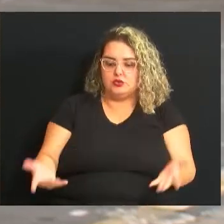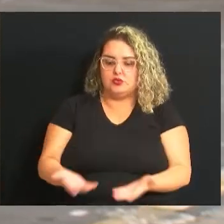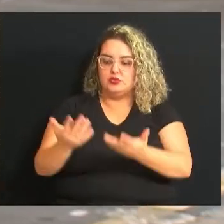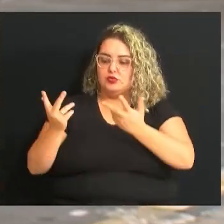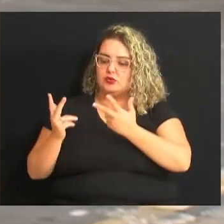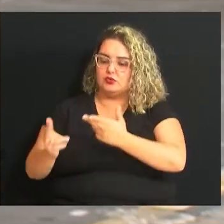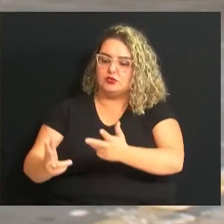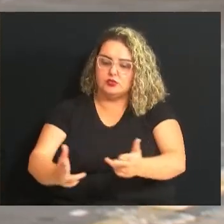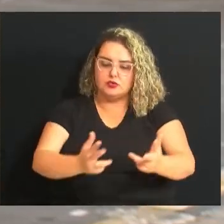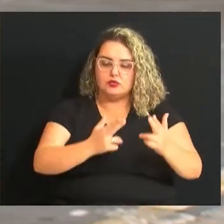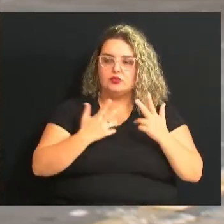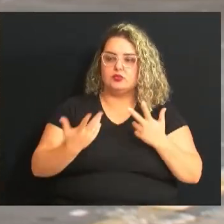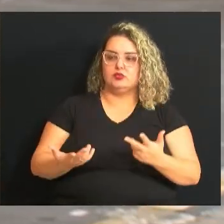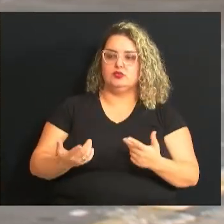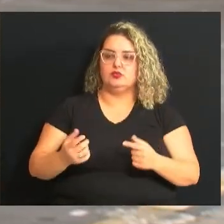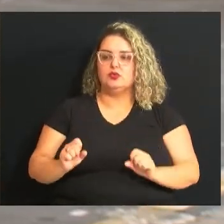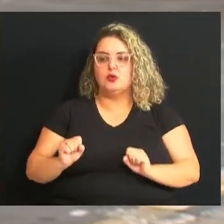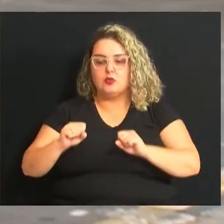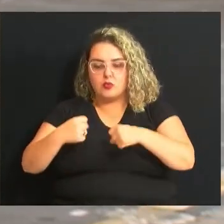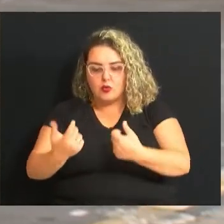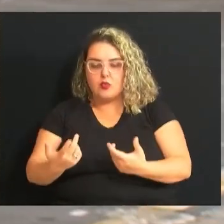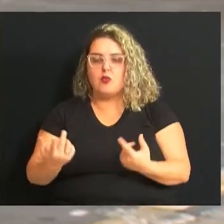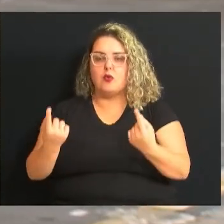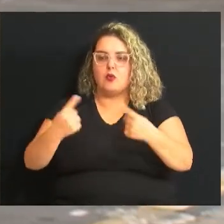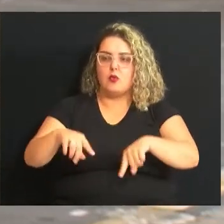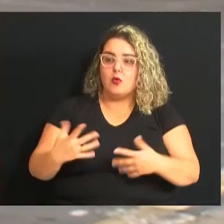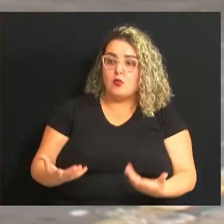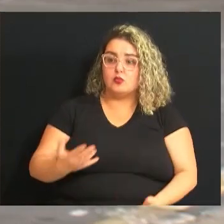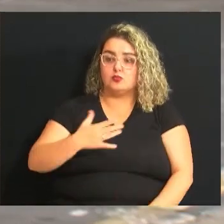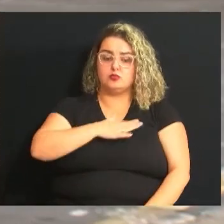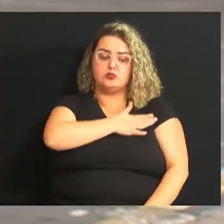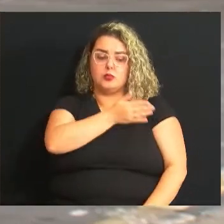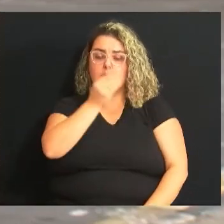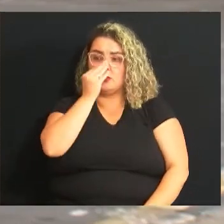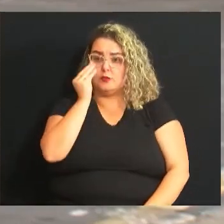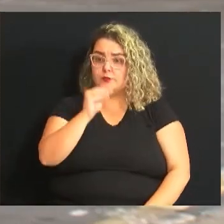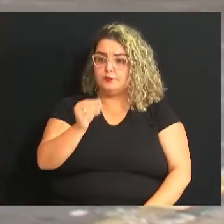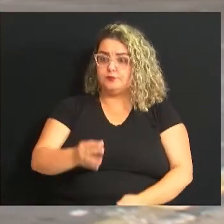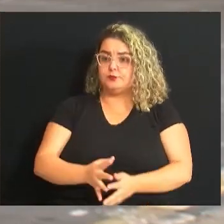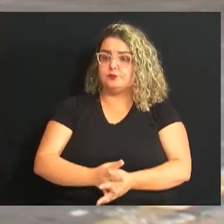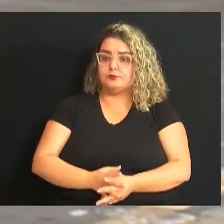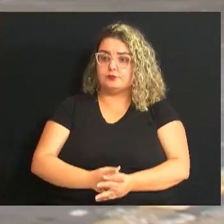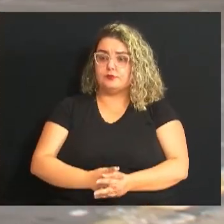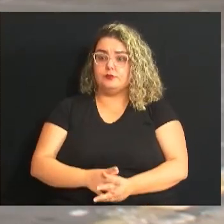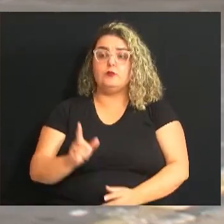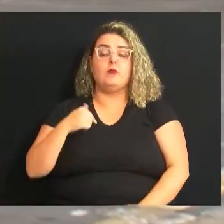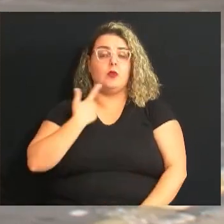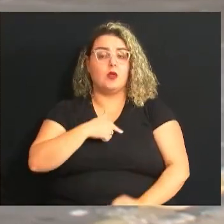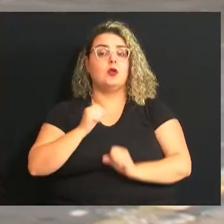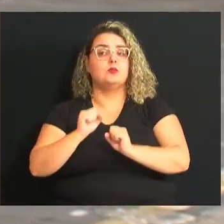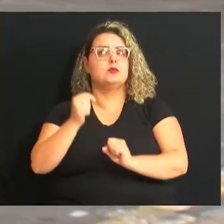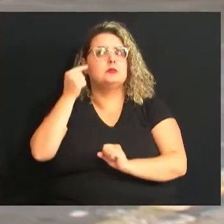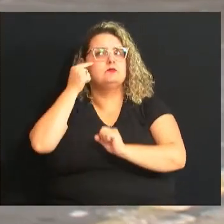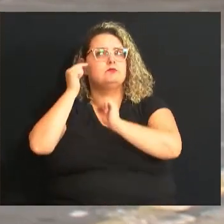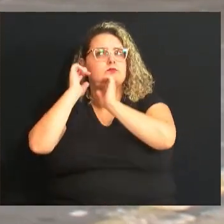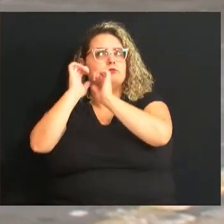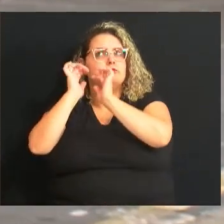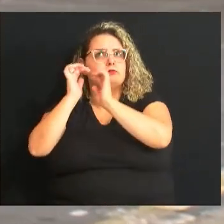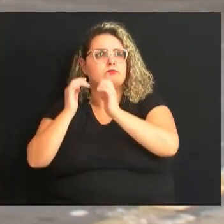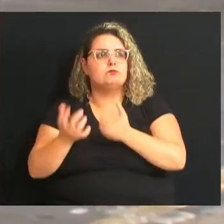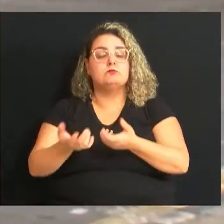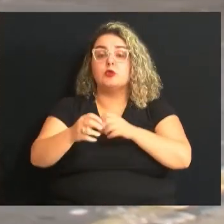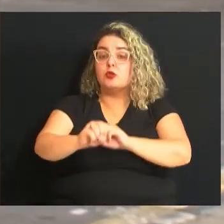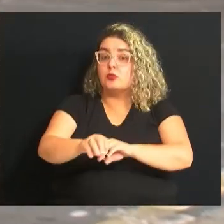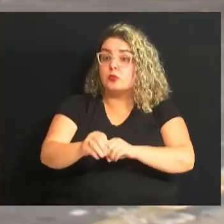de promoção da igualdade, de ações afirmativas, de combate a toda a forma de discriminação, para que a gente pudesse, então,